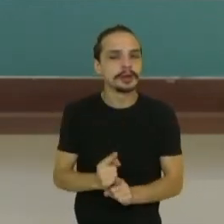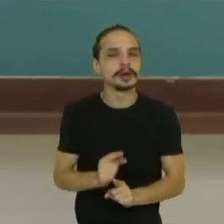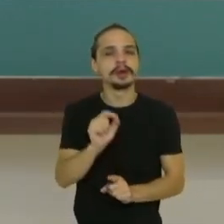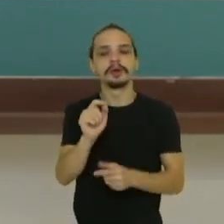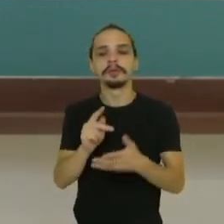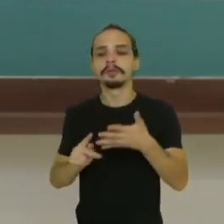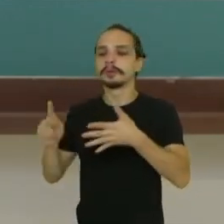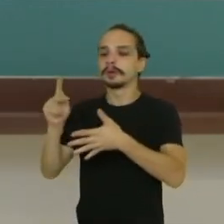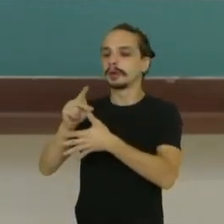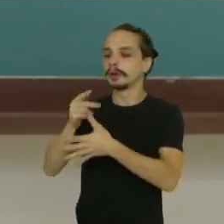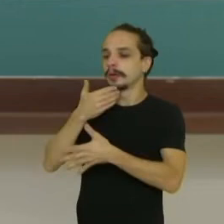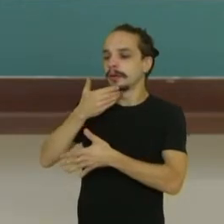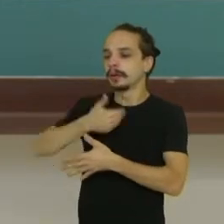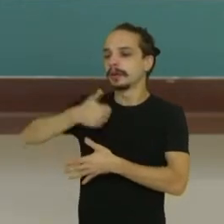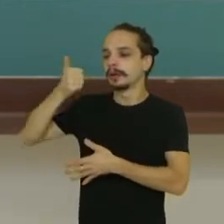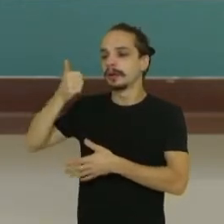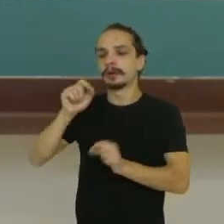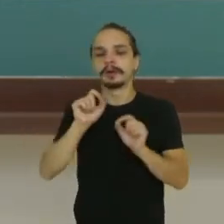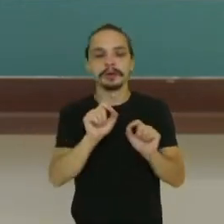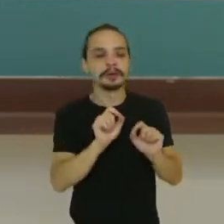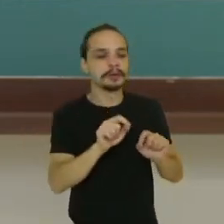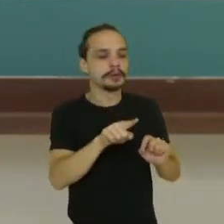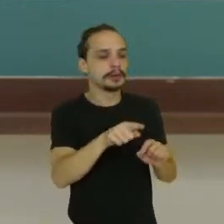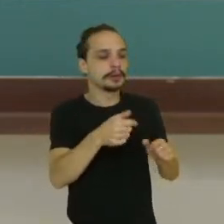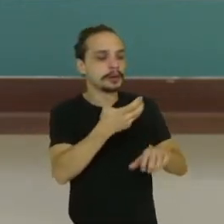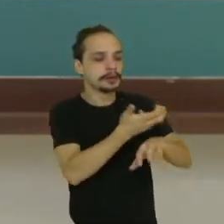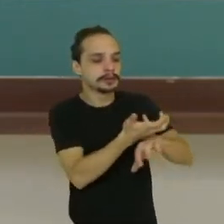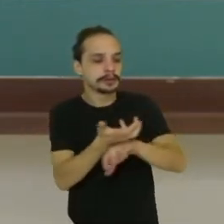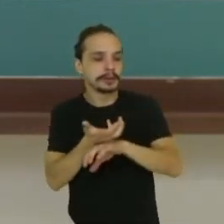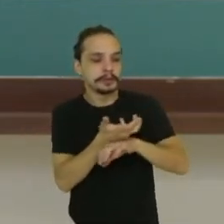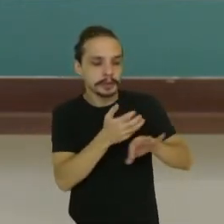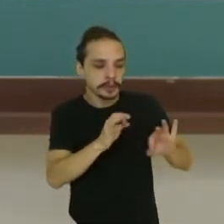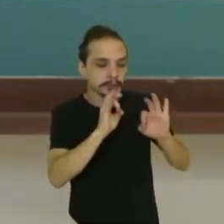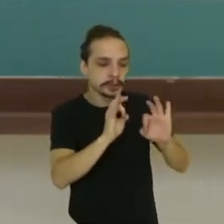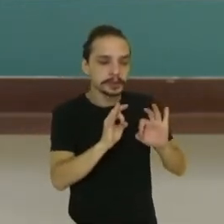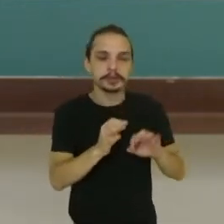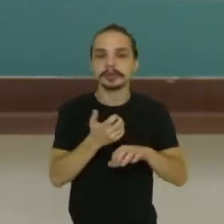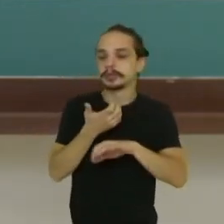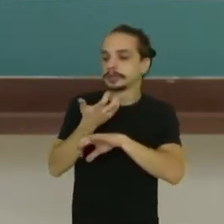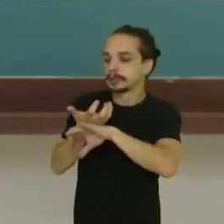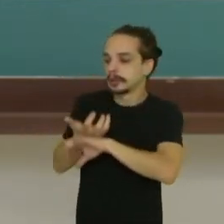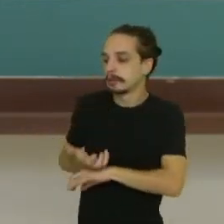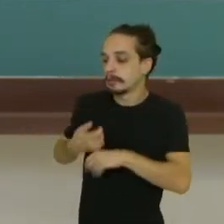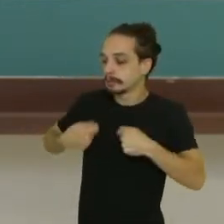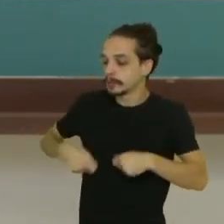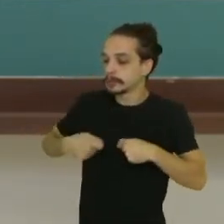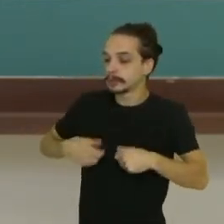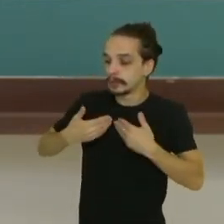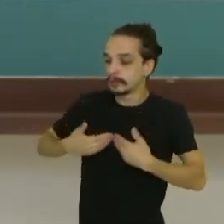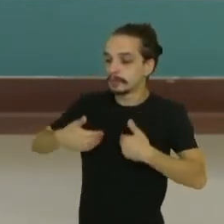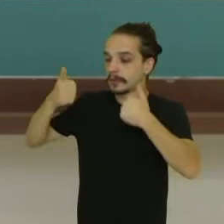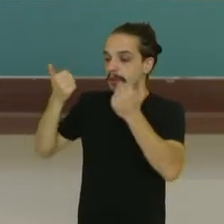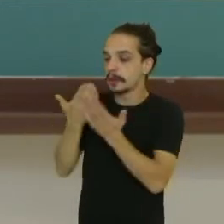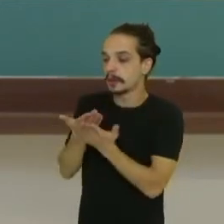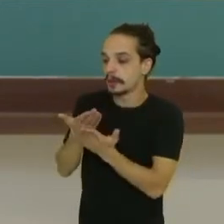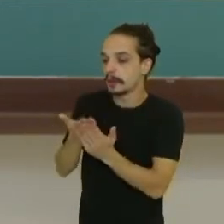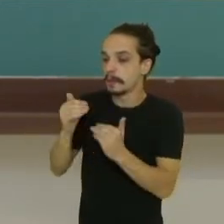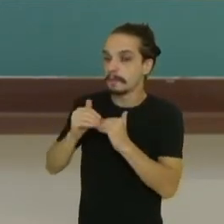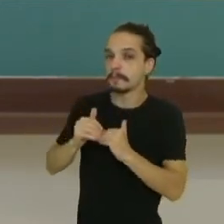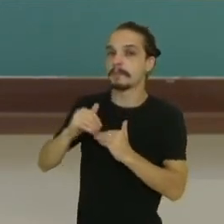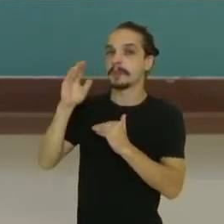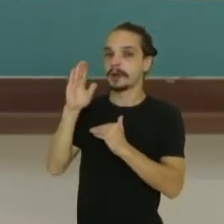Quais são as matérias em que você tem um desempenho melhor Quais as matérias que você precisa melhorar o seu desempenho